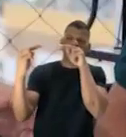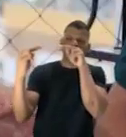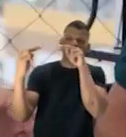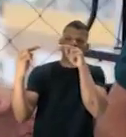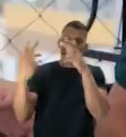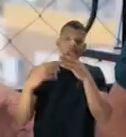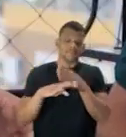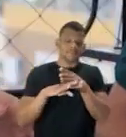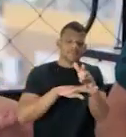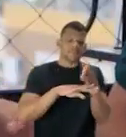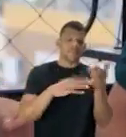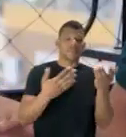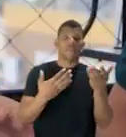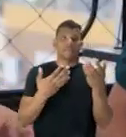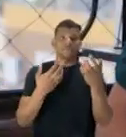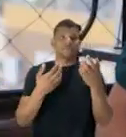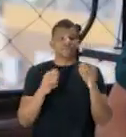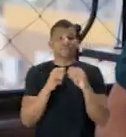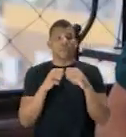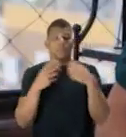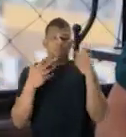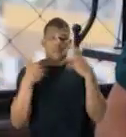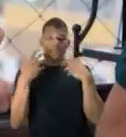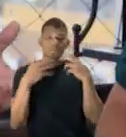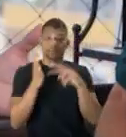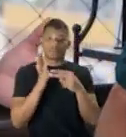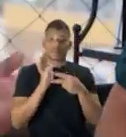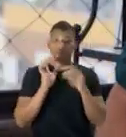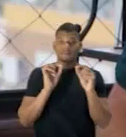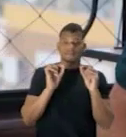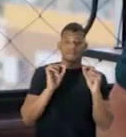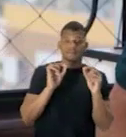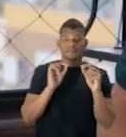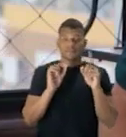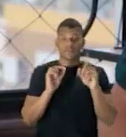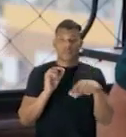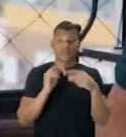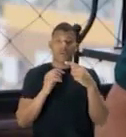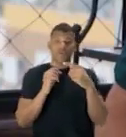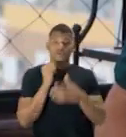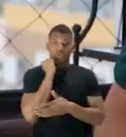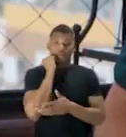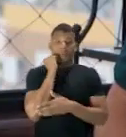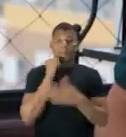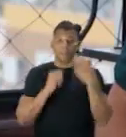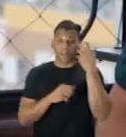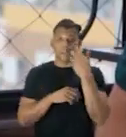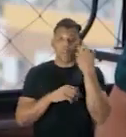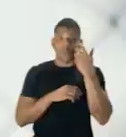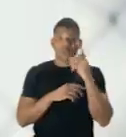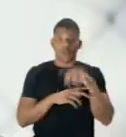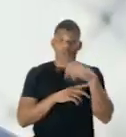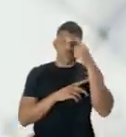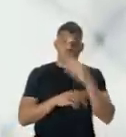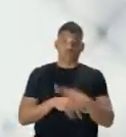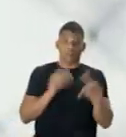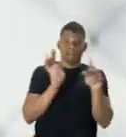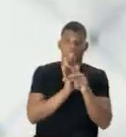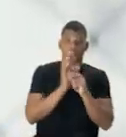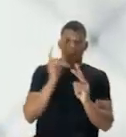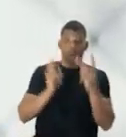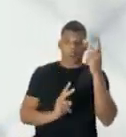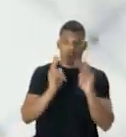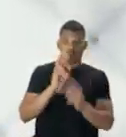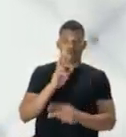posso entrar aí? Deixa eu fazer a segunda. Com ciúme. Então, essa música foi feita dessa forma, assim, num dia de carnaval no